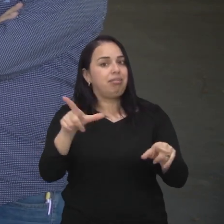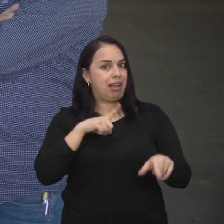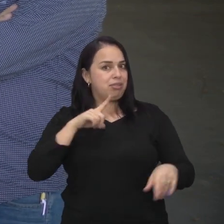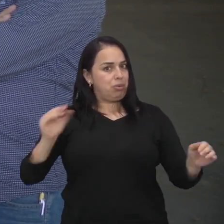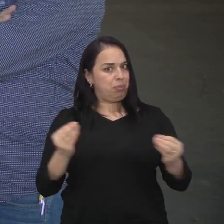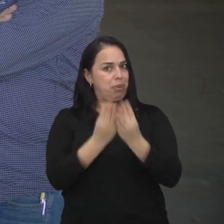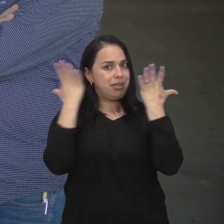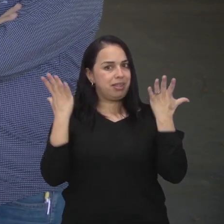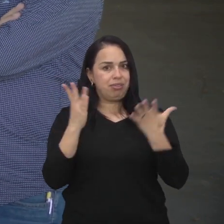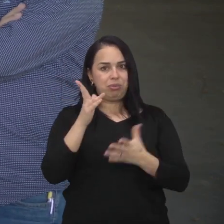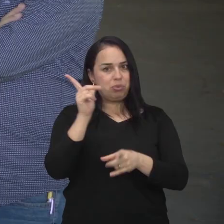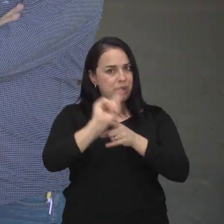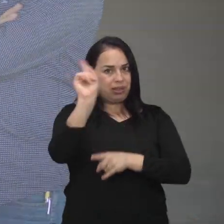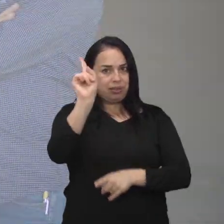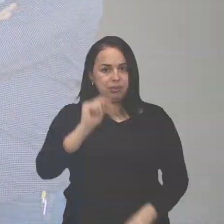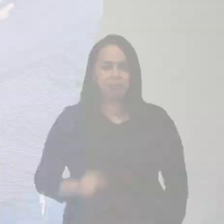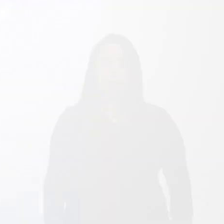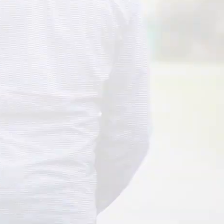E tem surpresa, viu? Não sai daí!